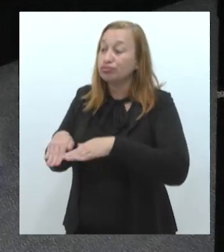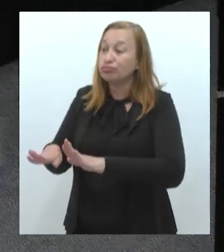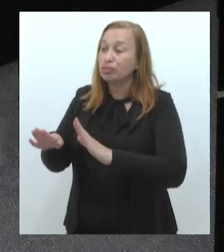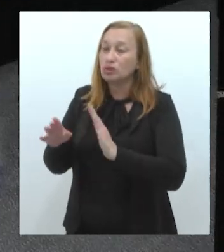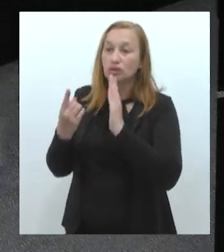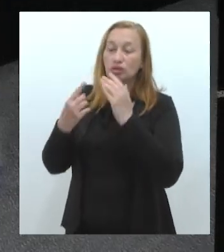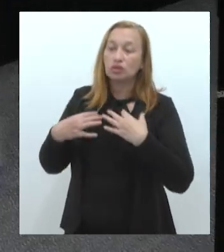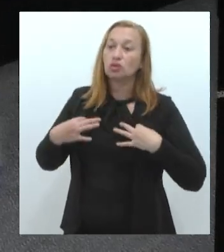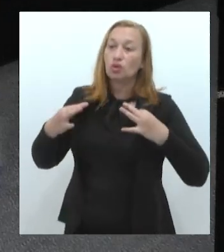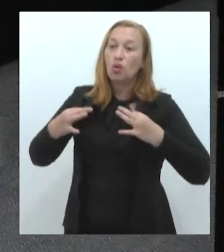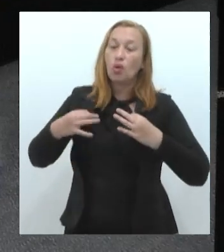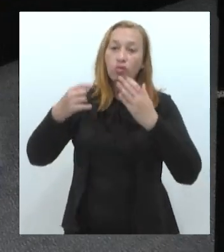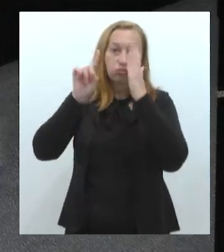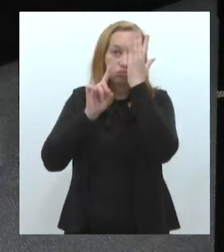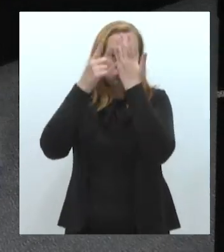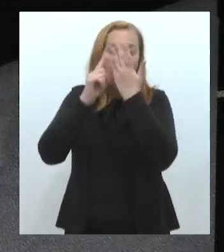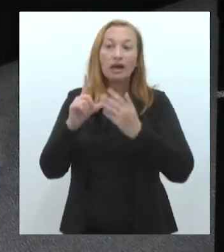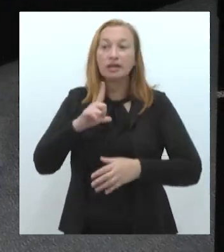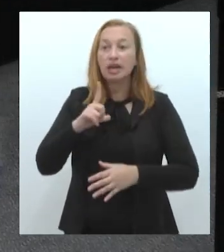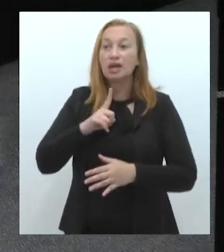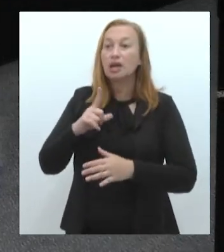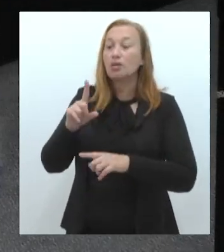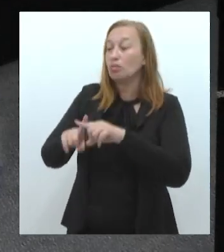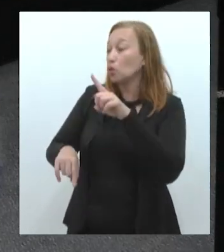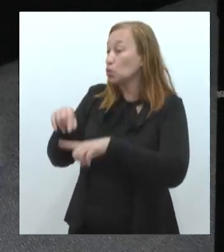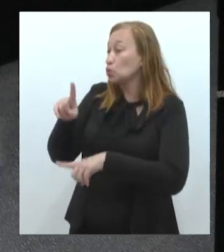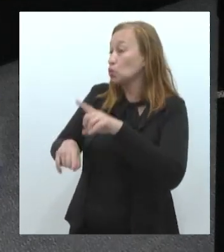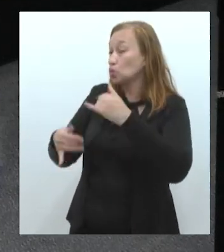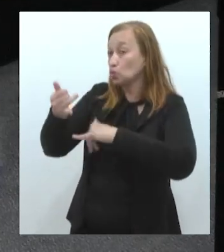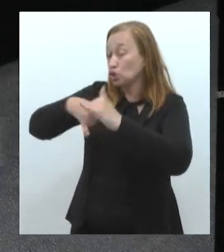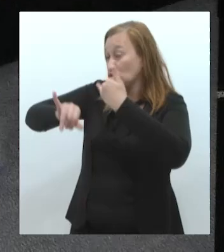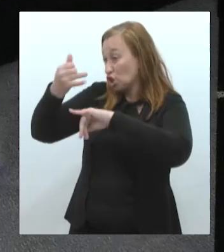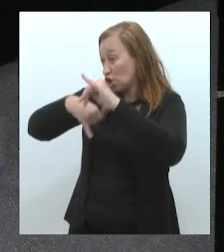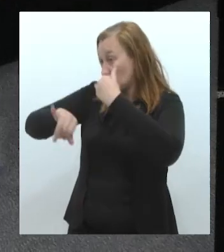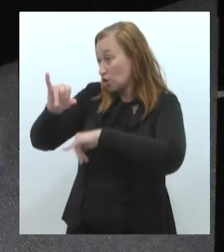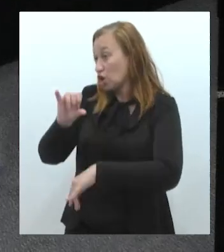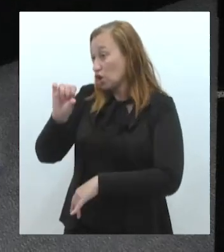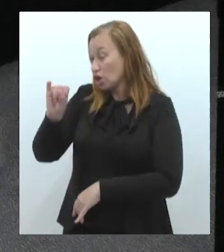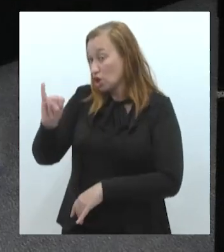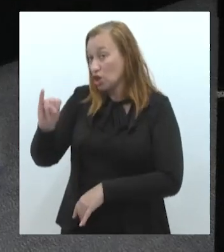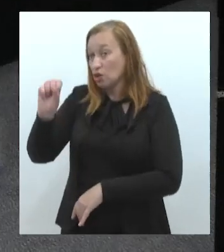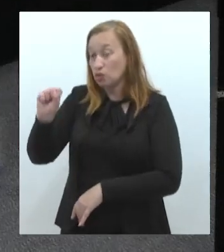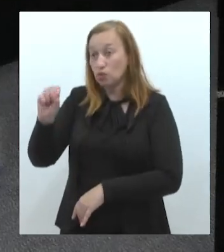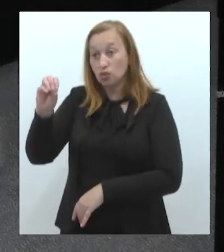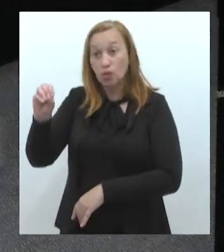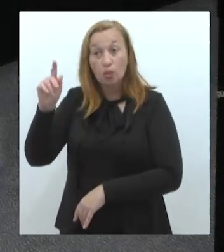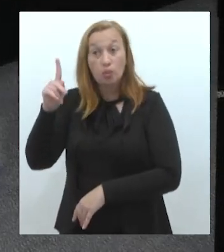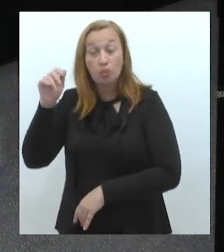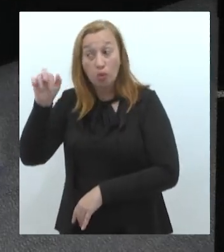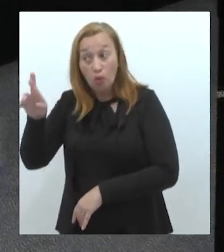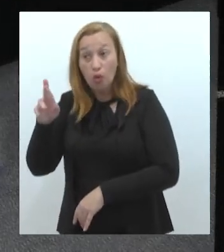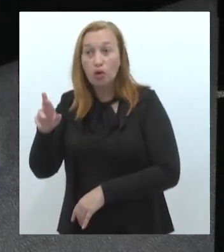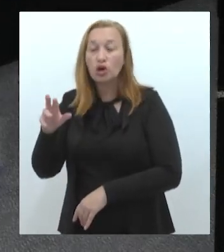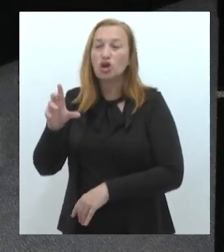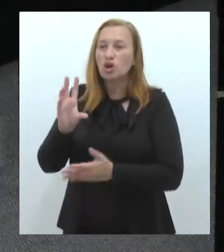tem produtos químicos, ou seja, isopor, cola. Me parece que até agora não surgiu ainda